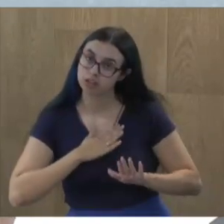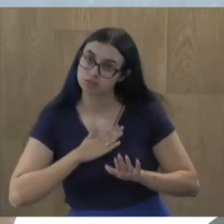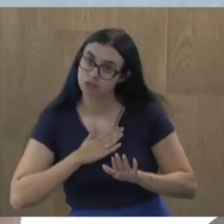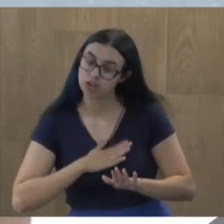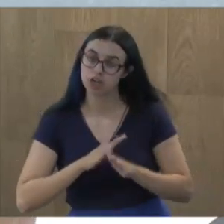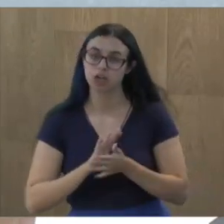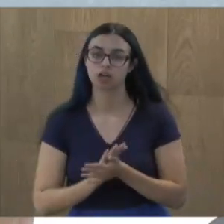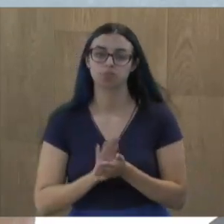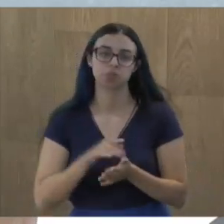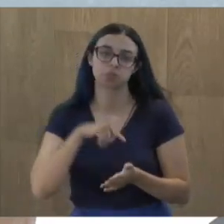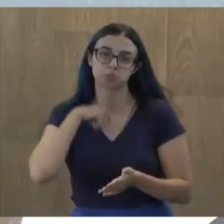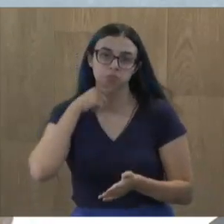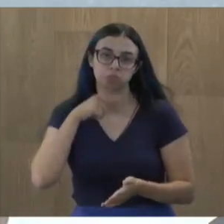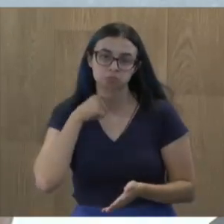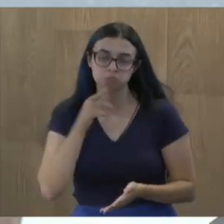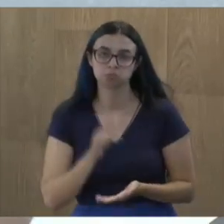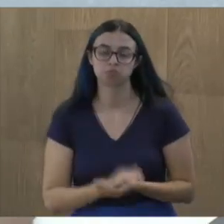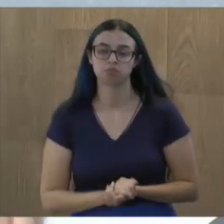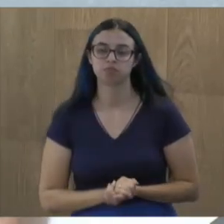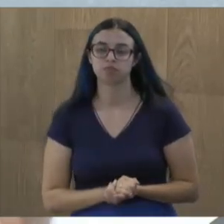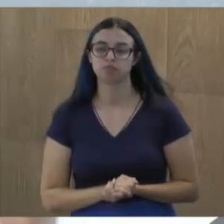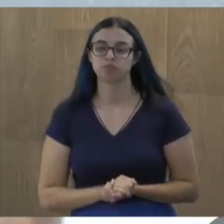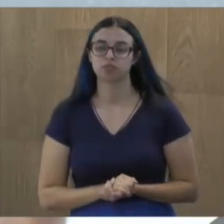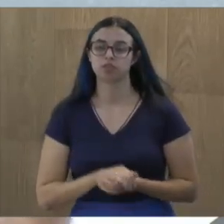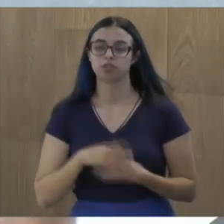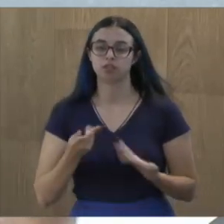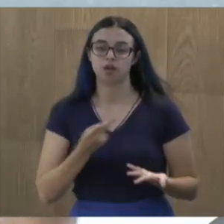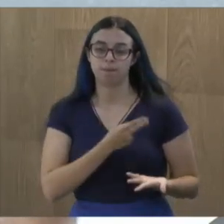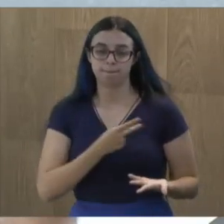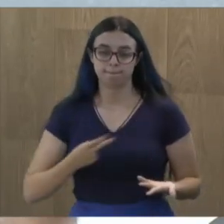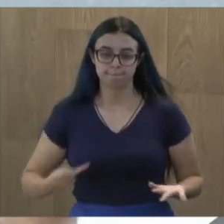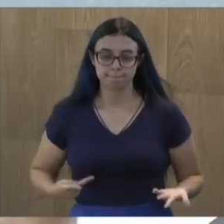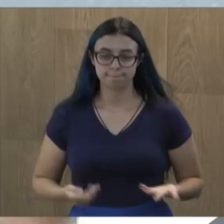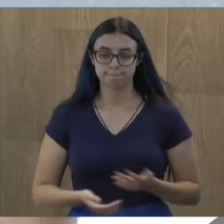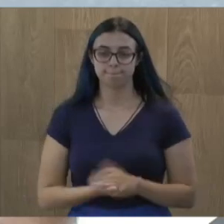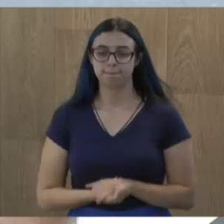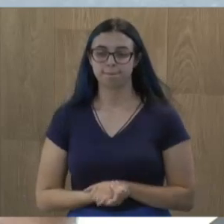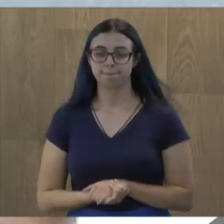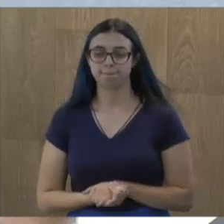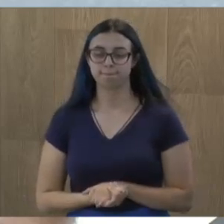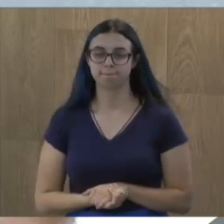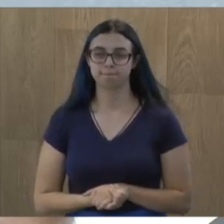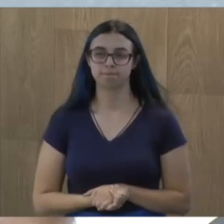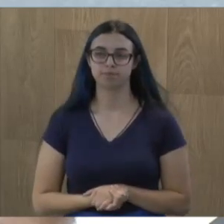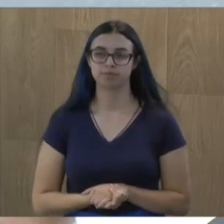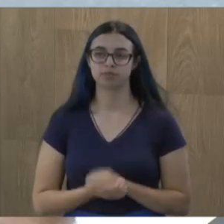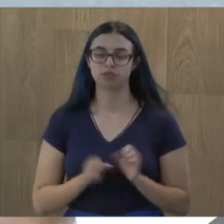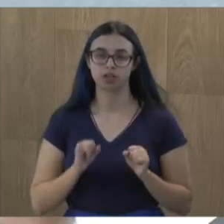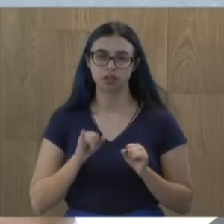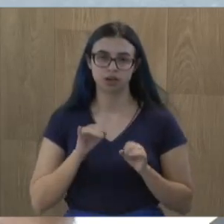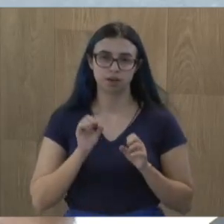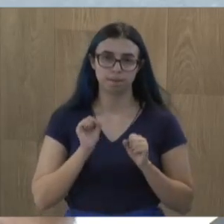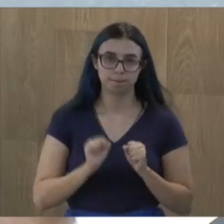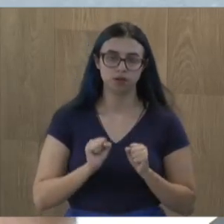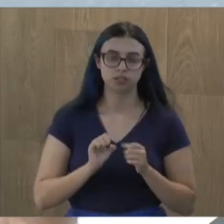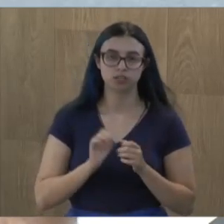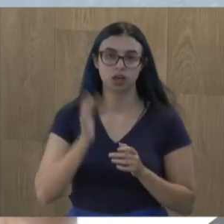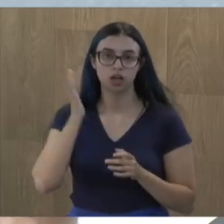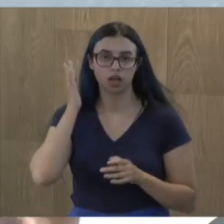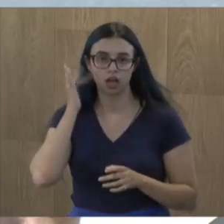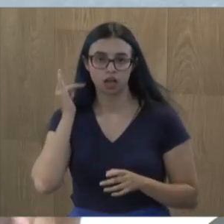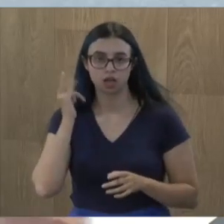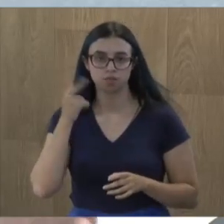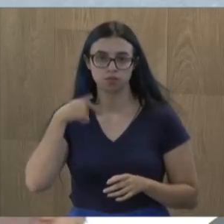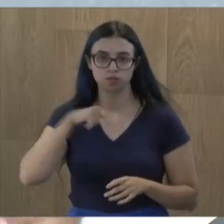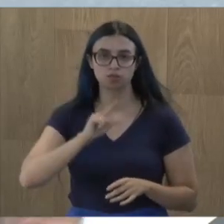menos acidentes e menos mortes. Senhor presidente, se o senhor dos exércitos assim permitir, amanhã novamente estarei à